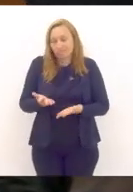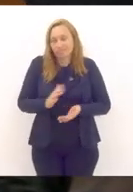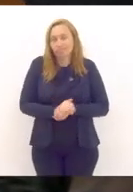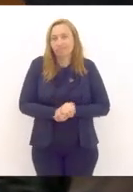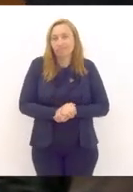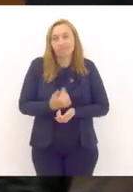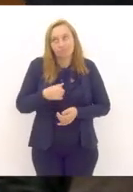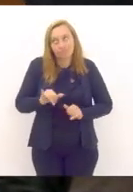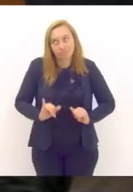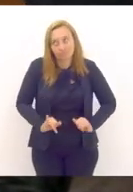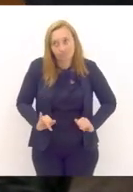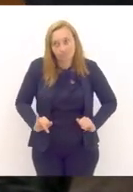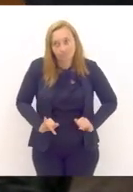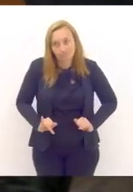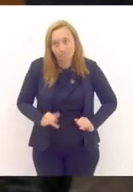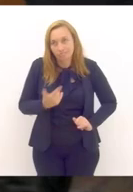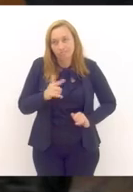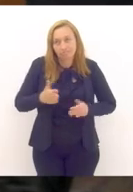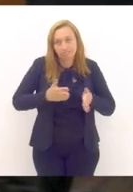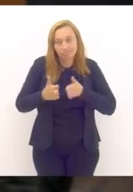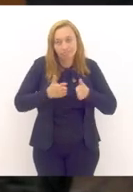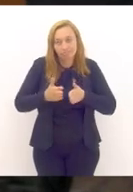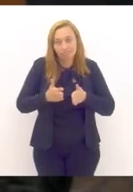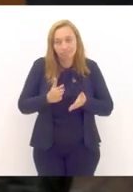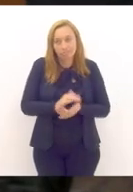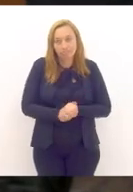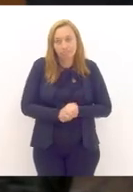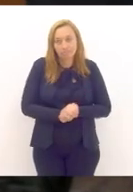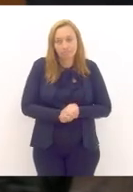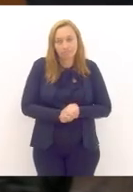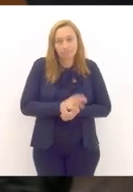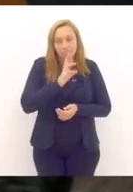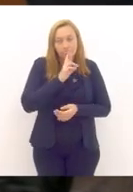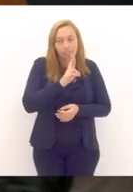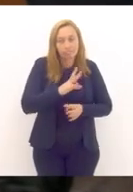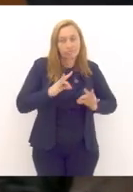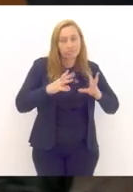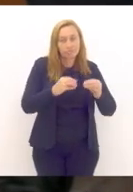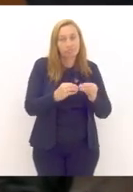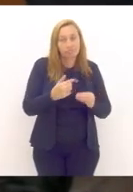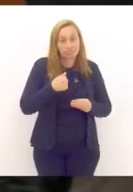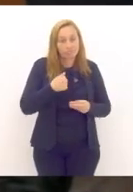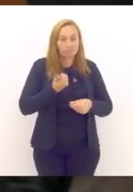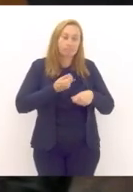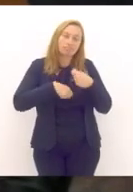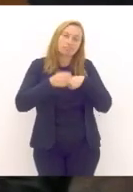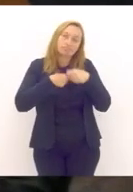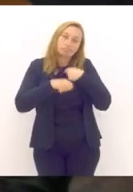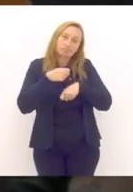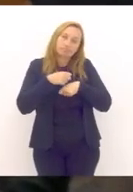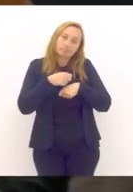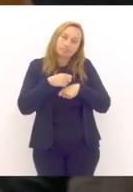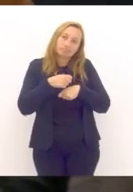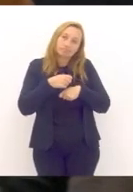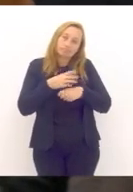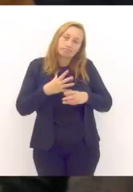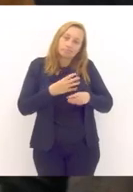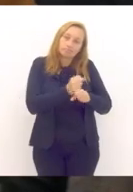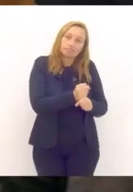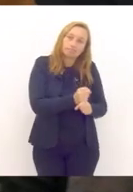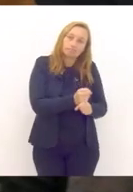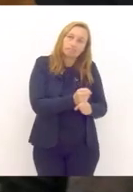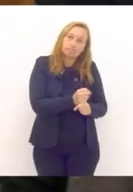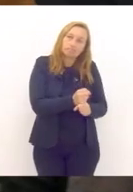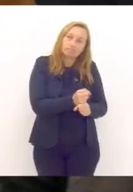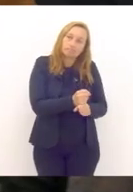vou sofrer se eu não tiver acesso ao financeiro, porque falar só de contabilidade, eu como administrador, a questão contábil, esses termos